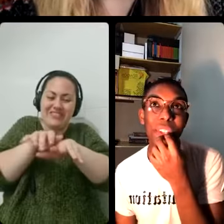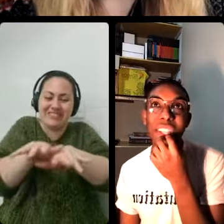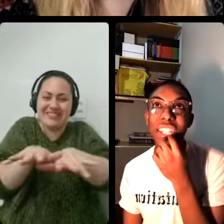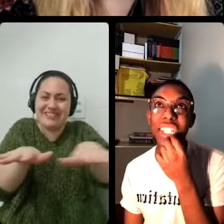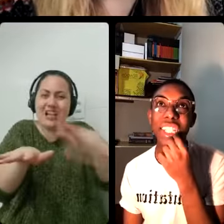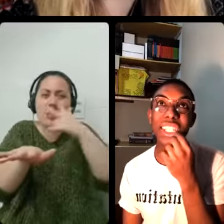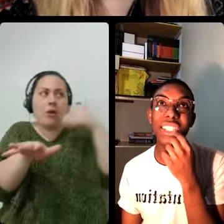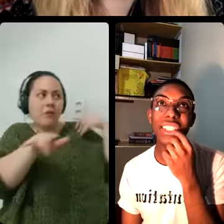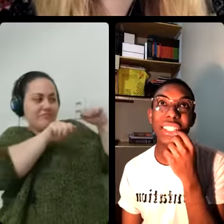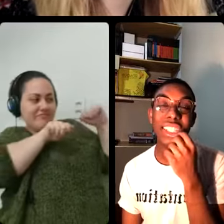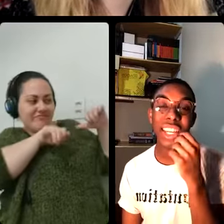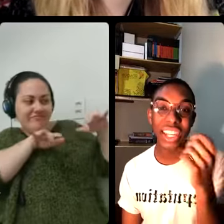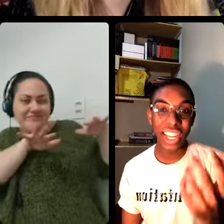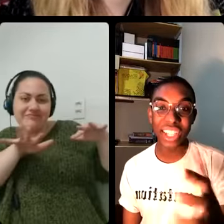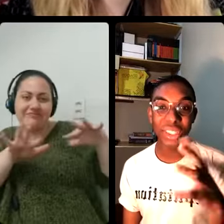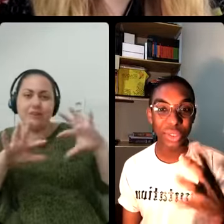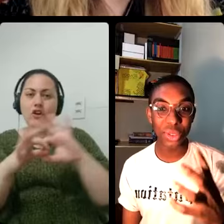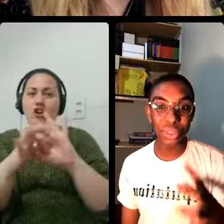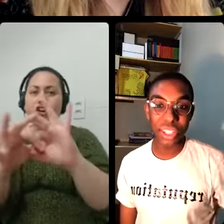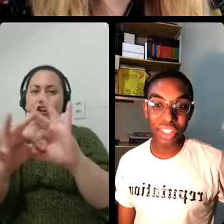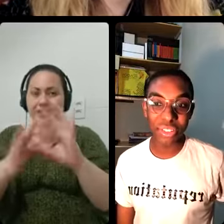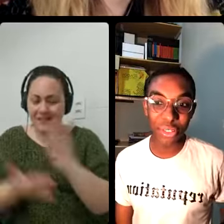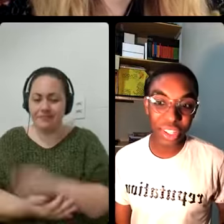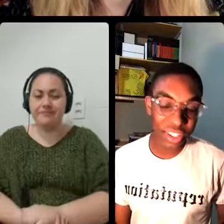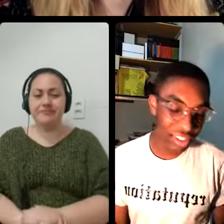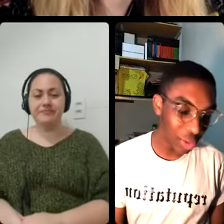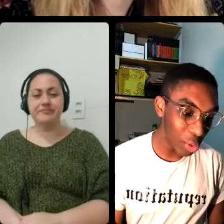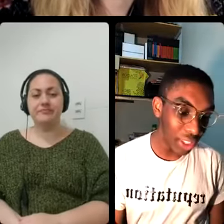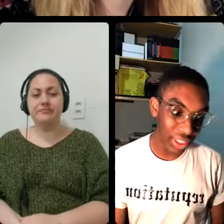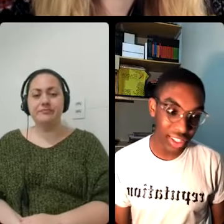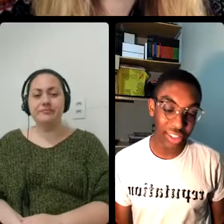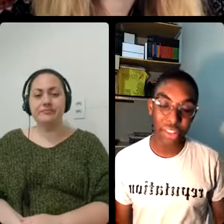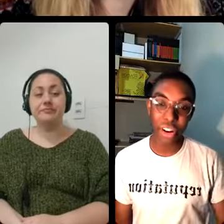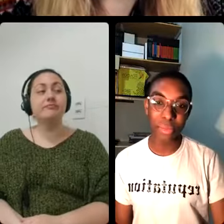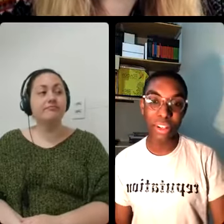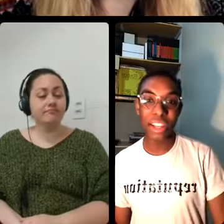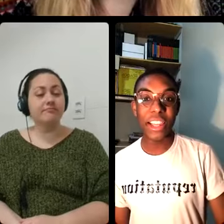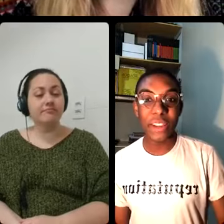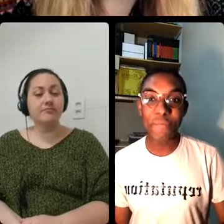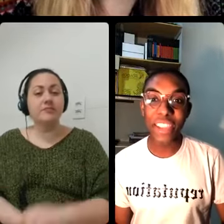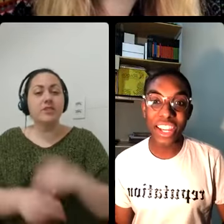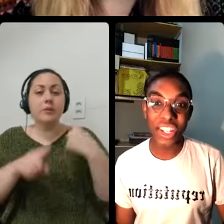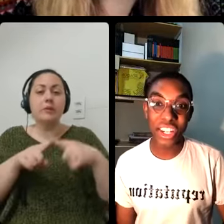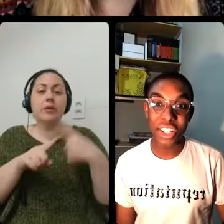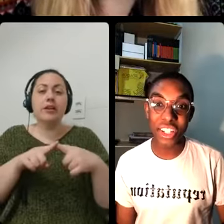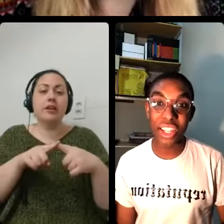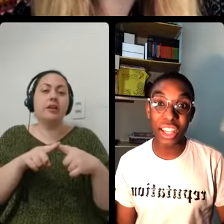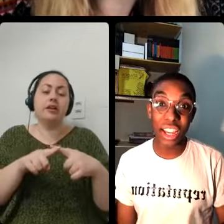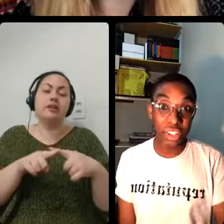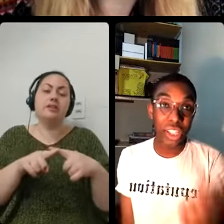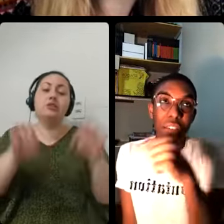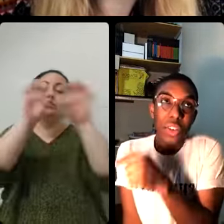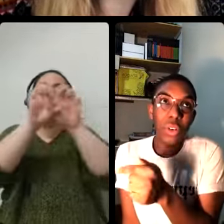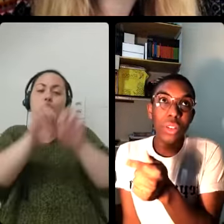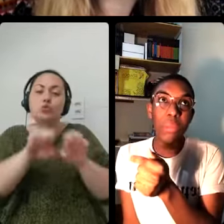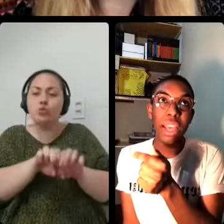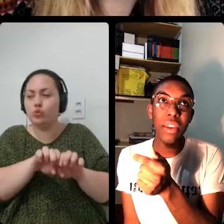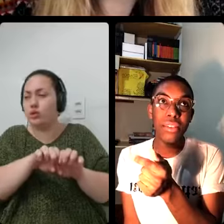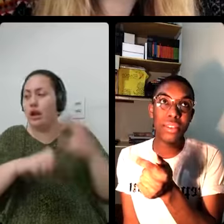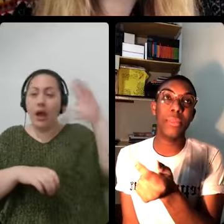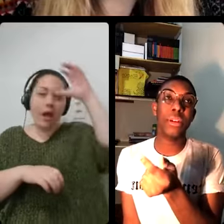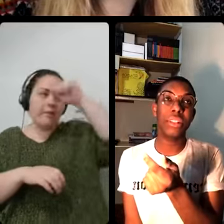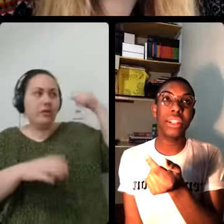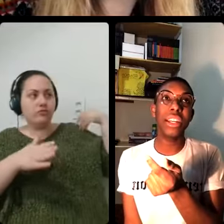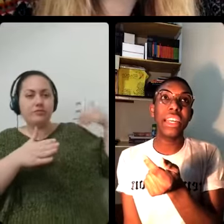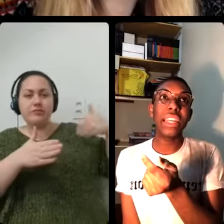É porque a gente e a estrutura ela foi sendo mudada dessa forma e a gente estava num outro webinário